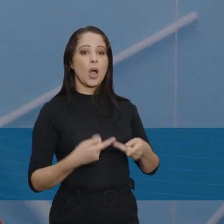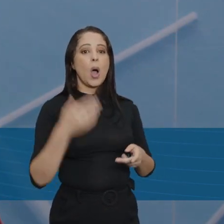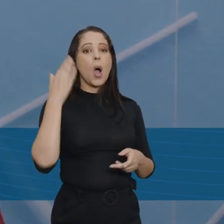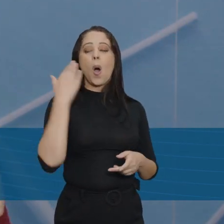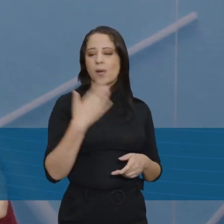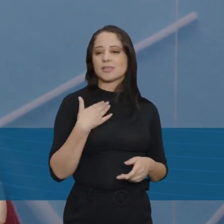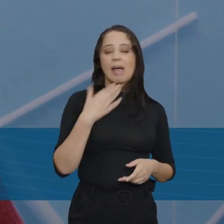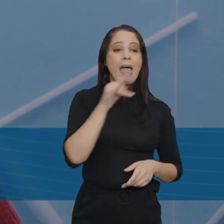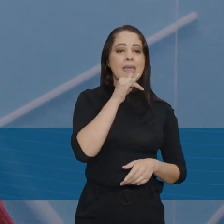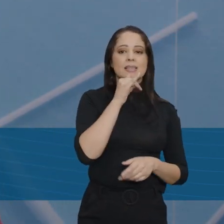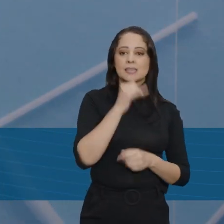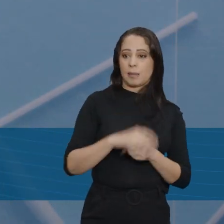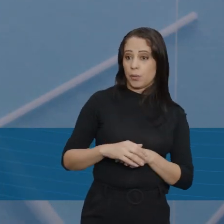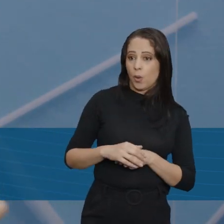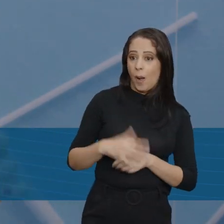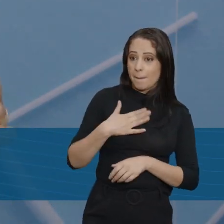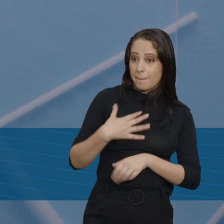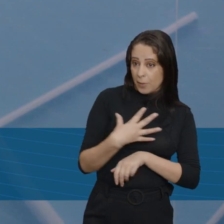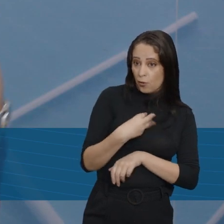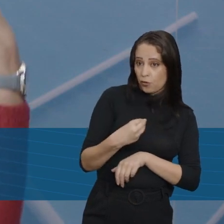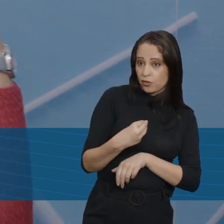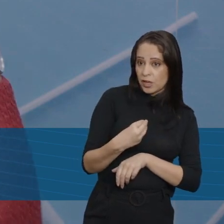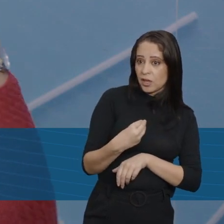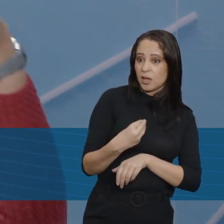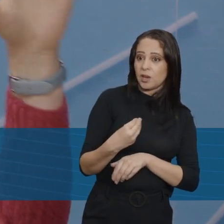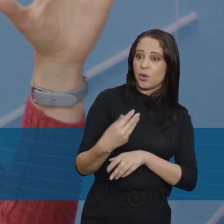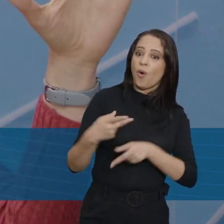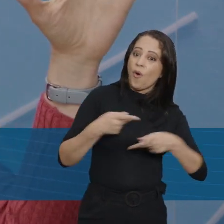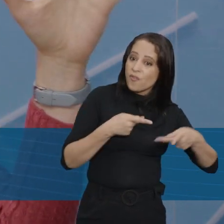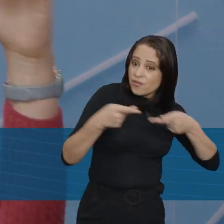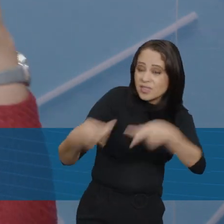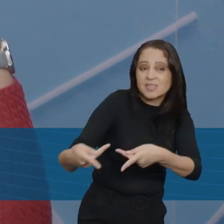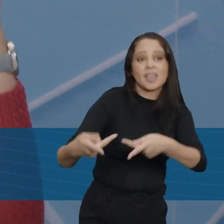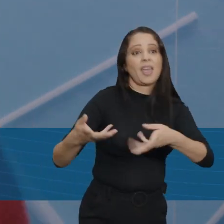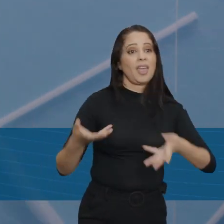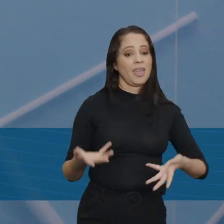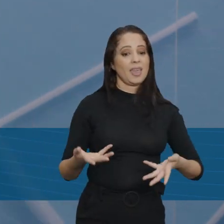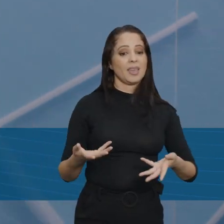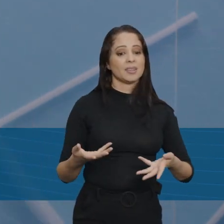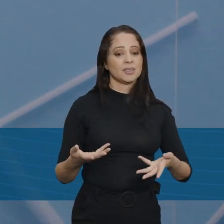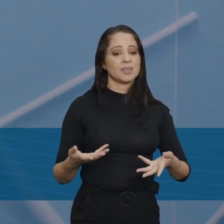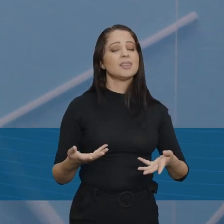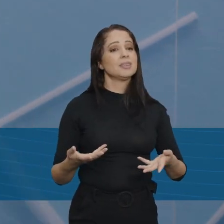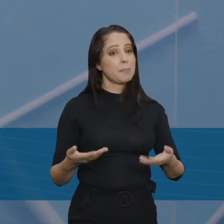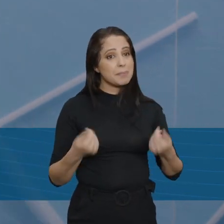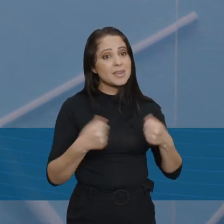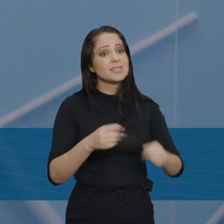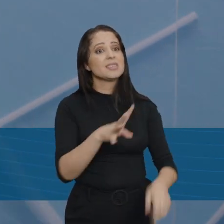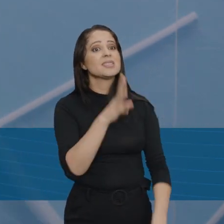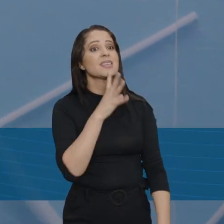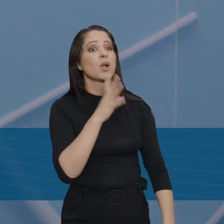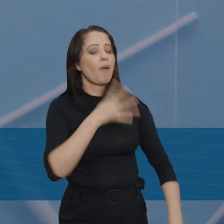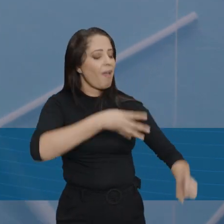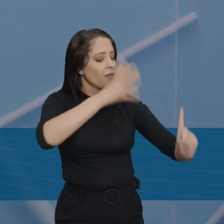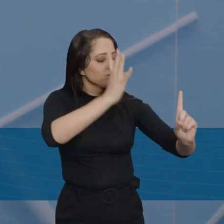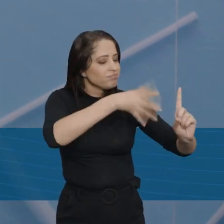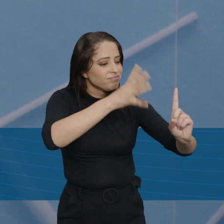marcado, vou deixar meu filho aqui das 2 às 4. Não. Né? Entra na casa de um, vê como é que é a casa do outro,